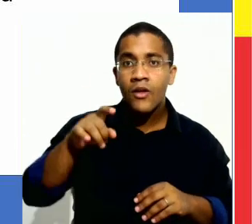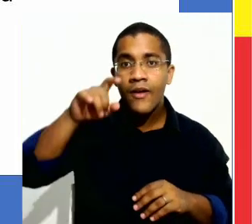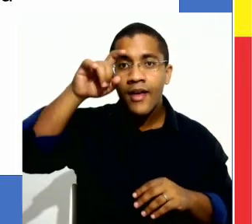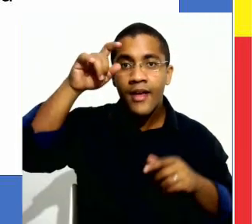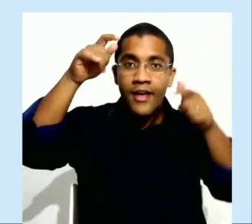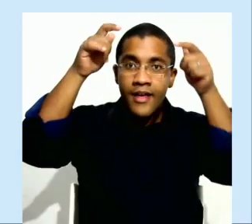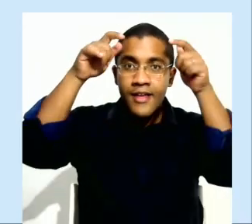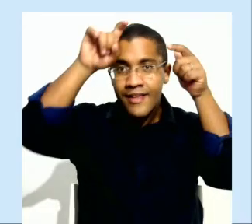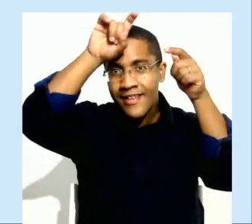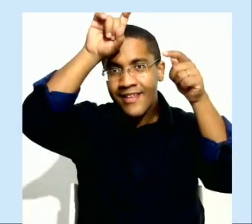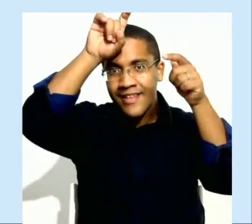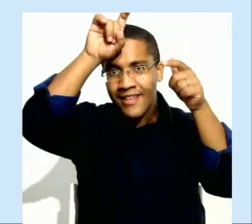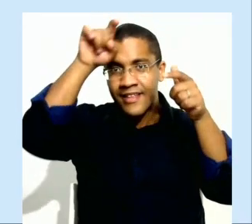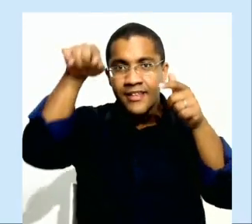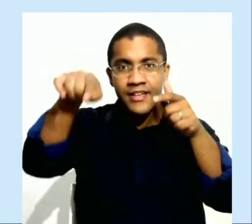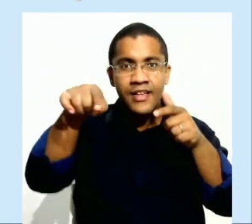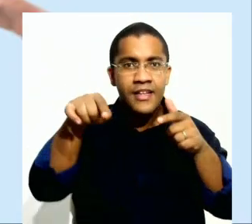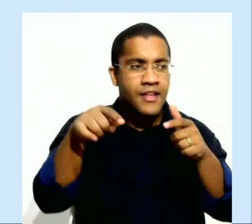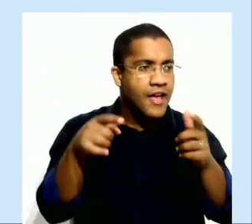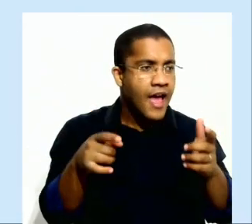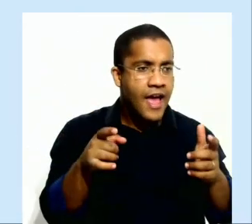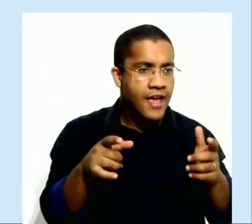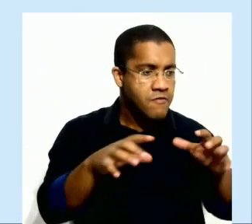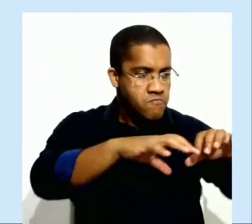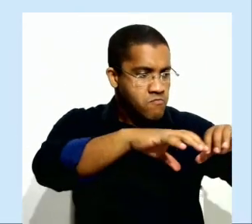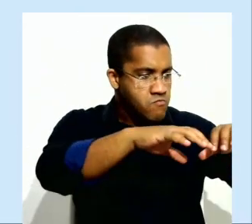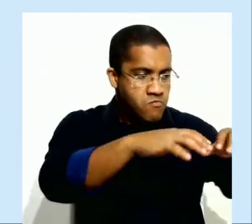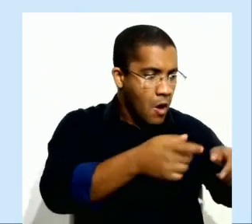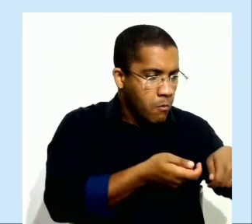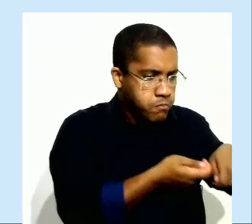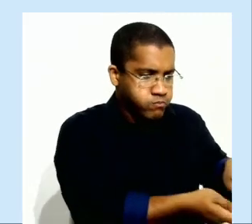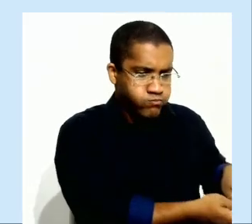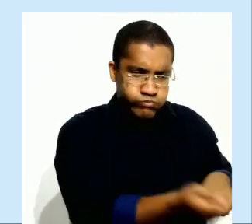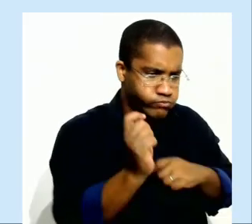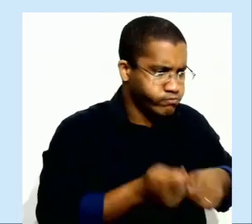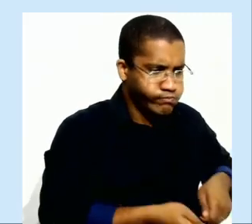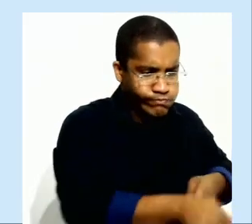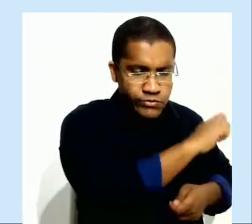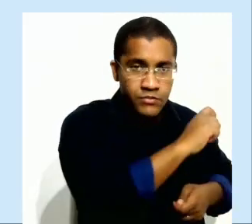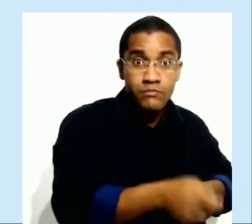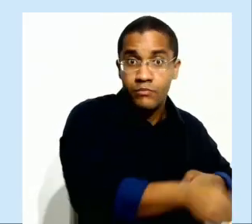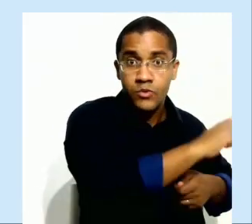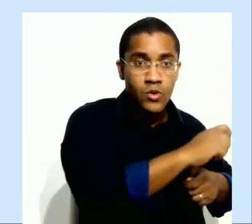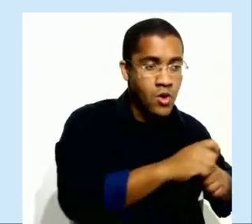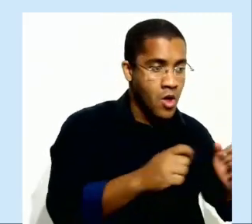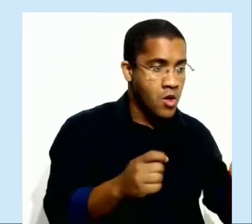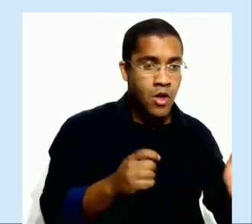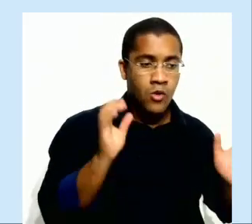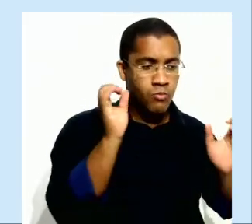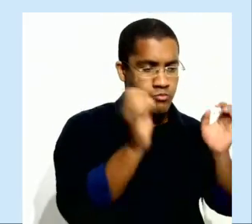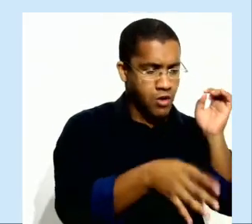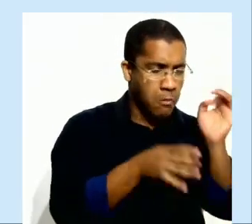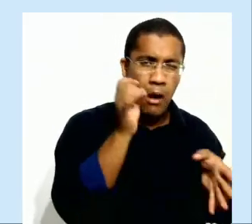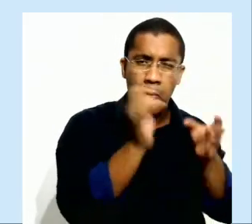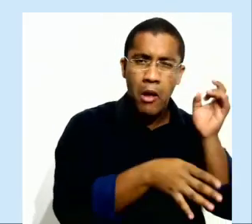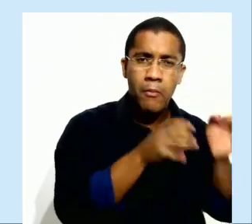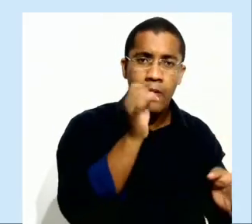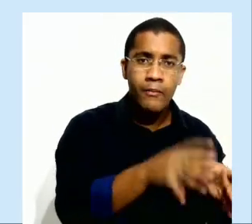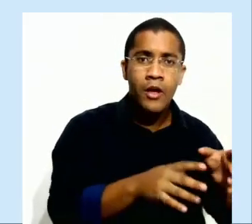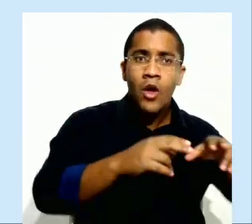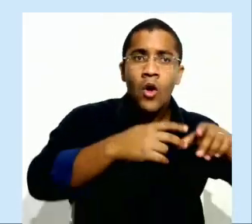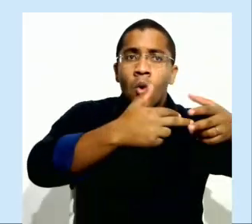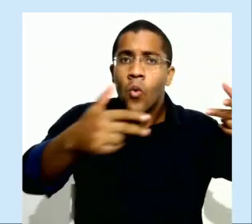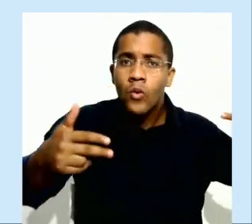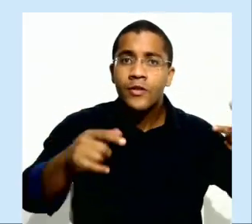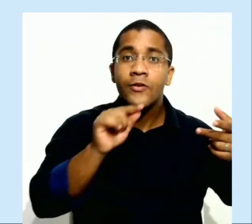faraós fizeram? Fizeram uma cratera imensa, não é isso? Enterraram que estátuas, lembranças que